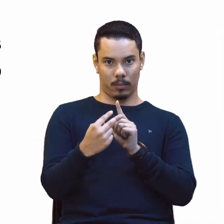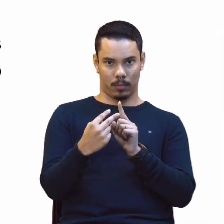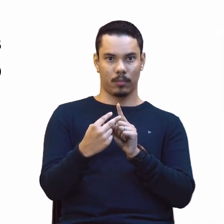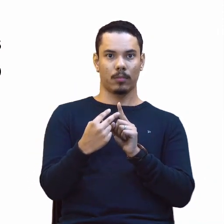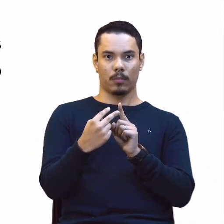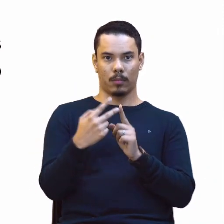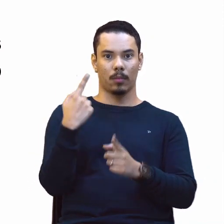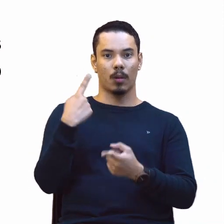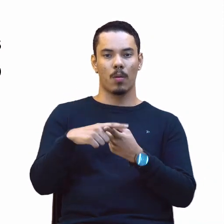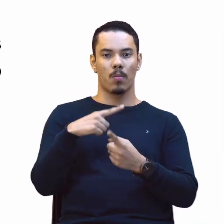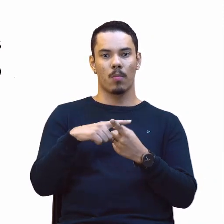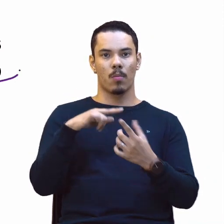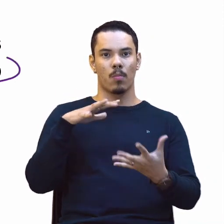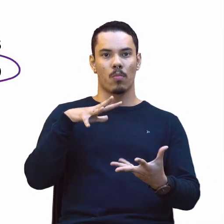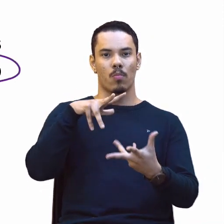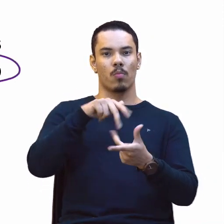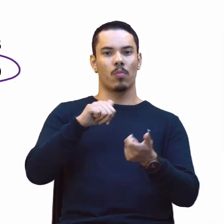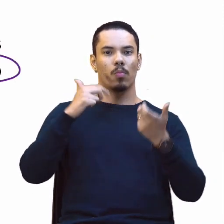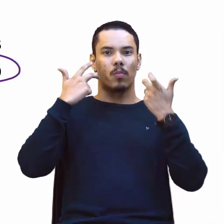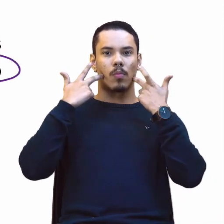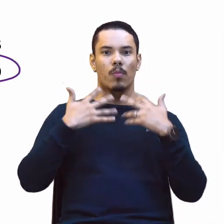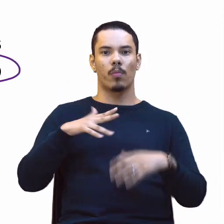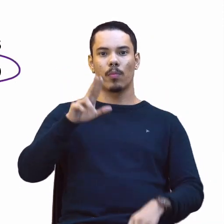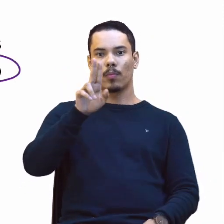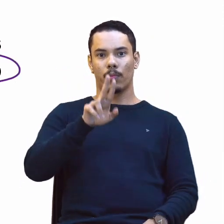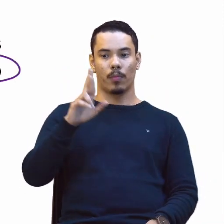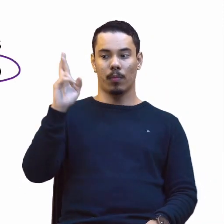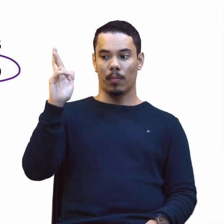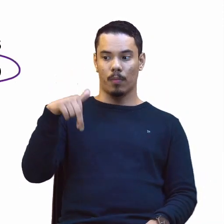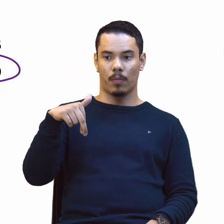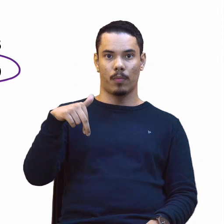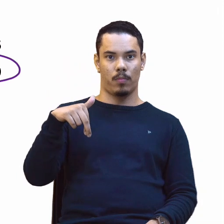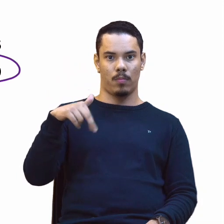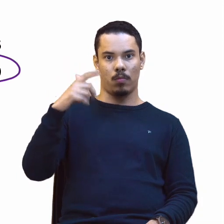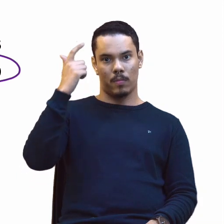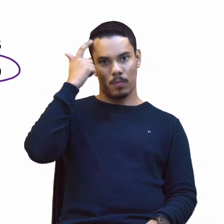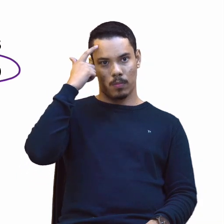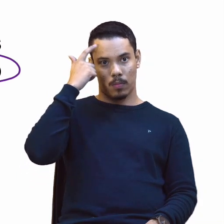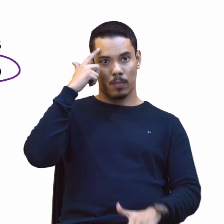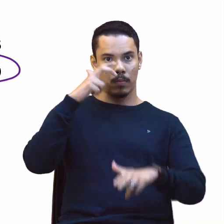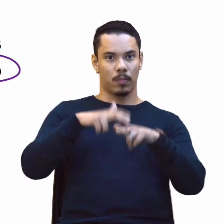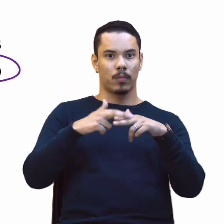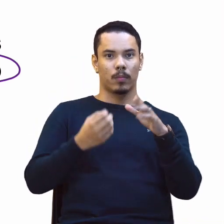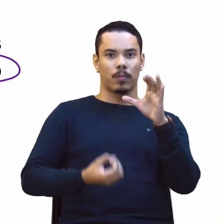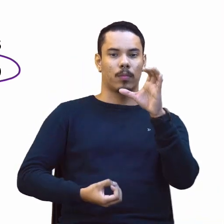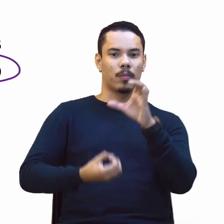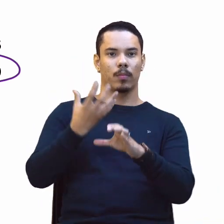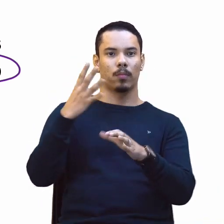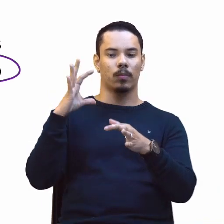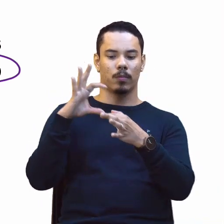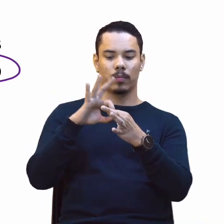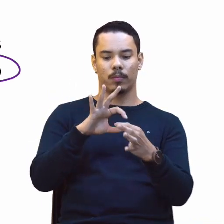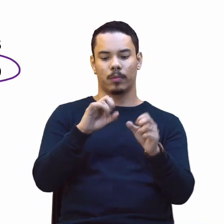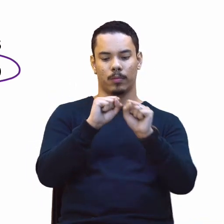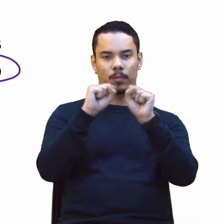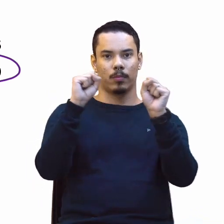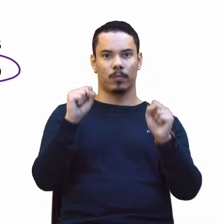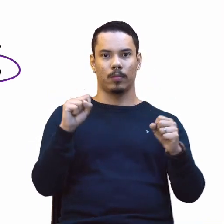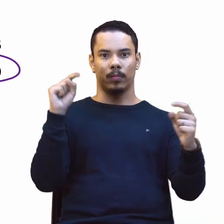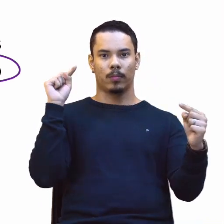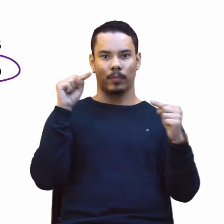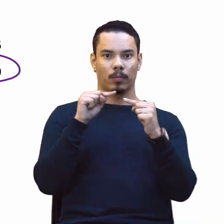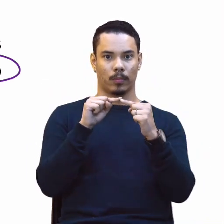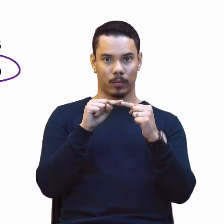do mundo natural e no uso da razão racional, para formar um sistema coerente de concepções.